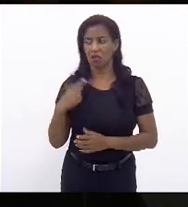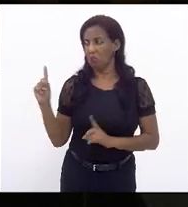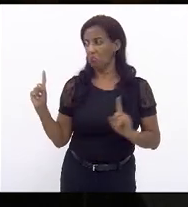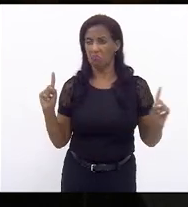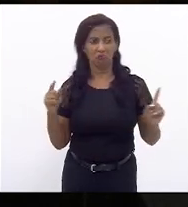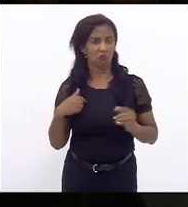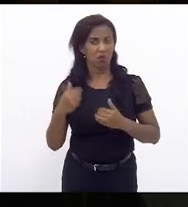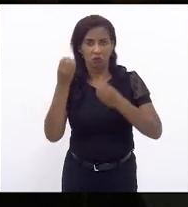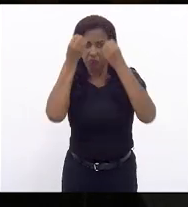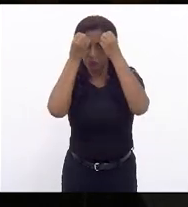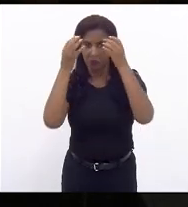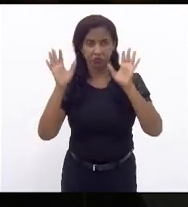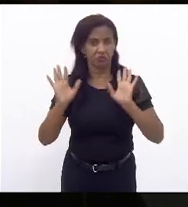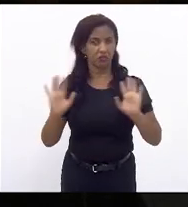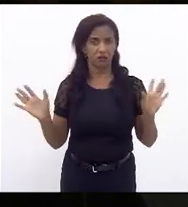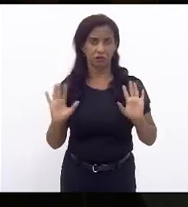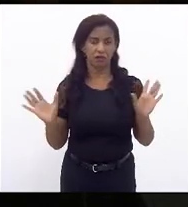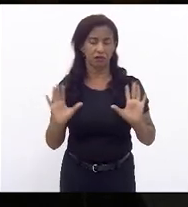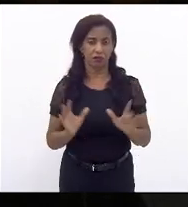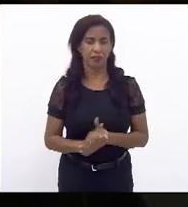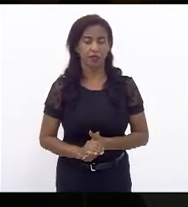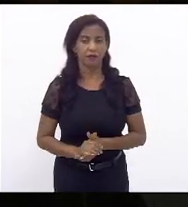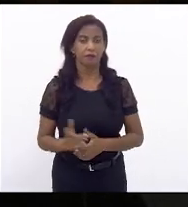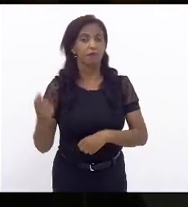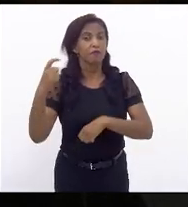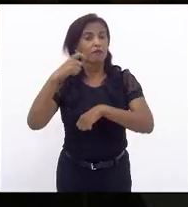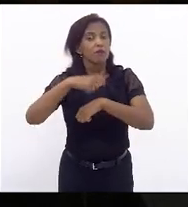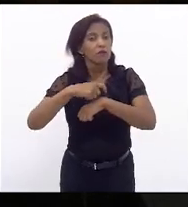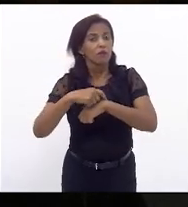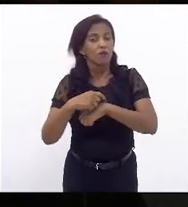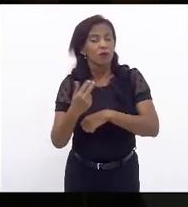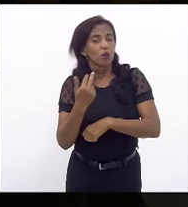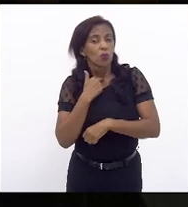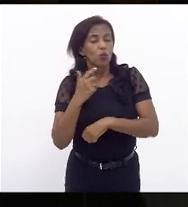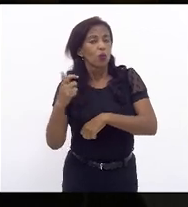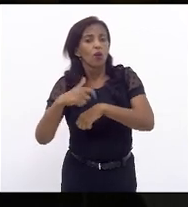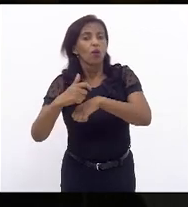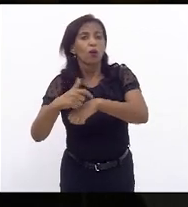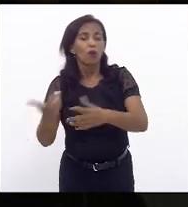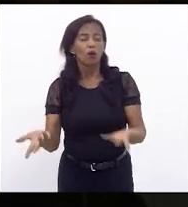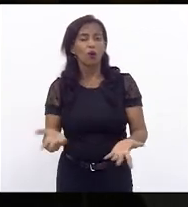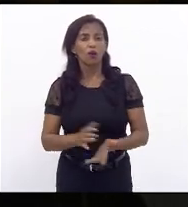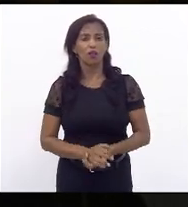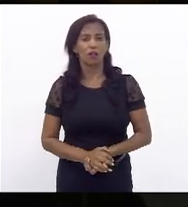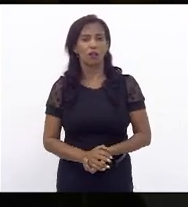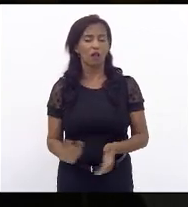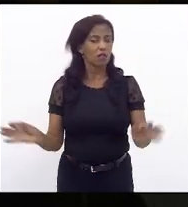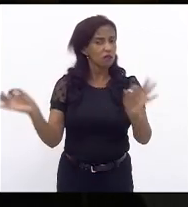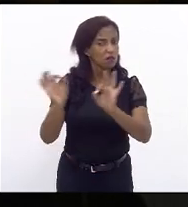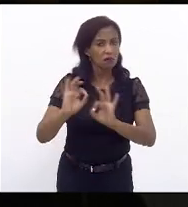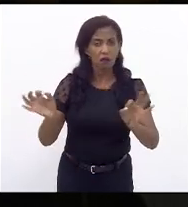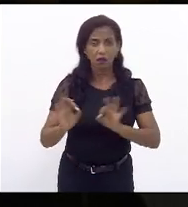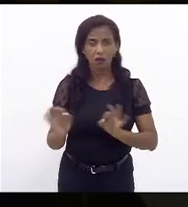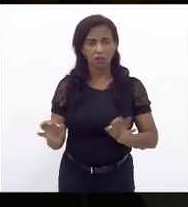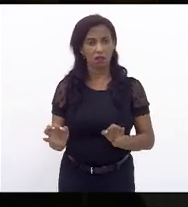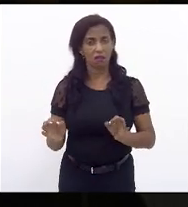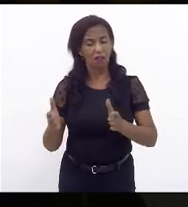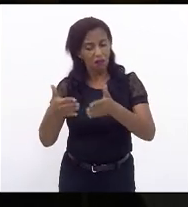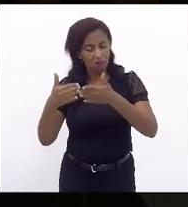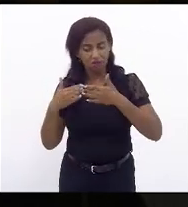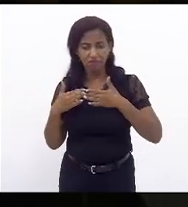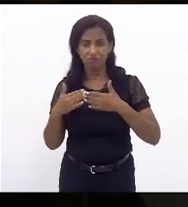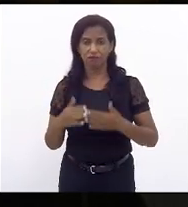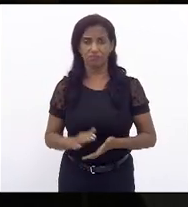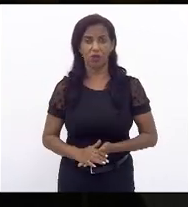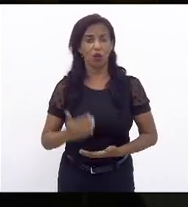não sei quem é. Mas o momento não permite nem a abstenção,